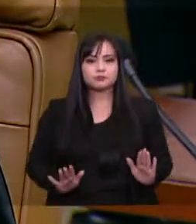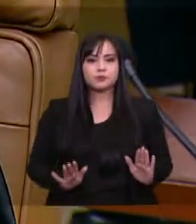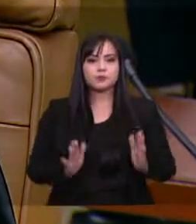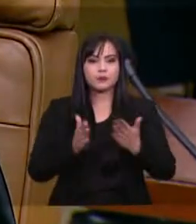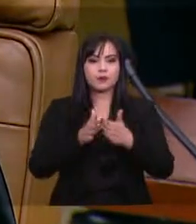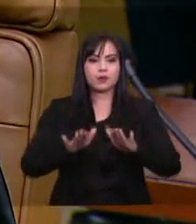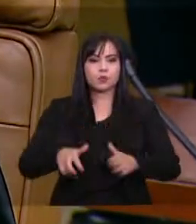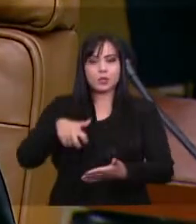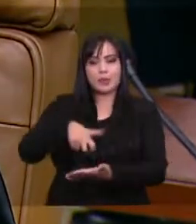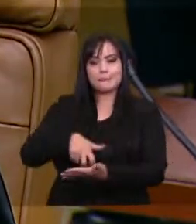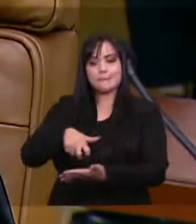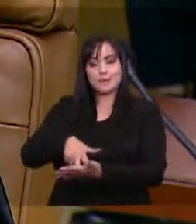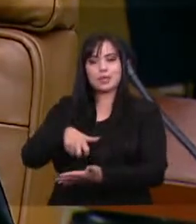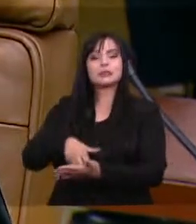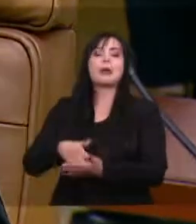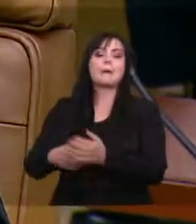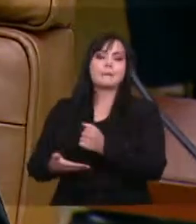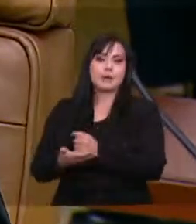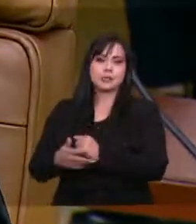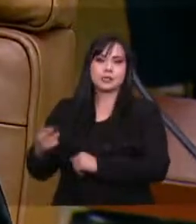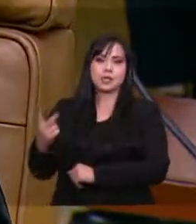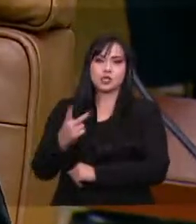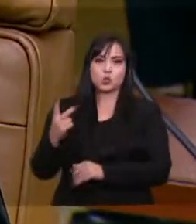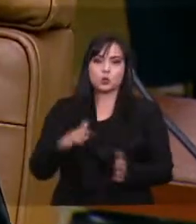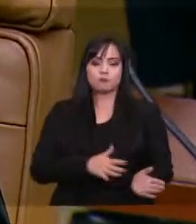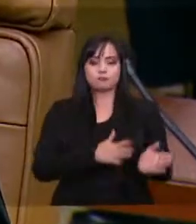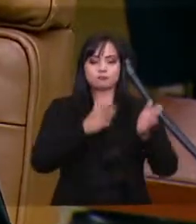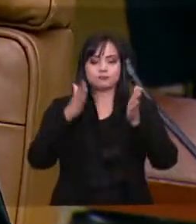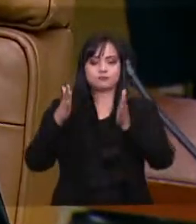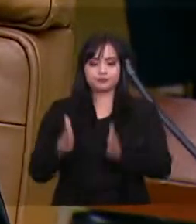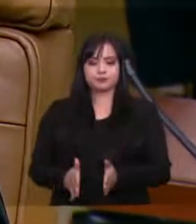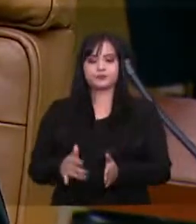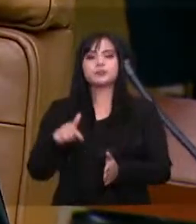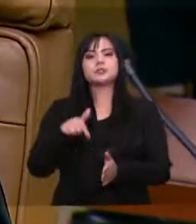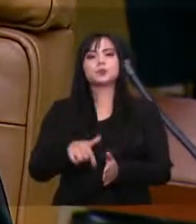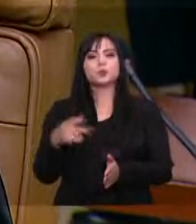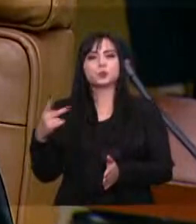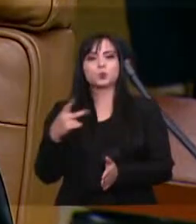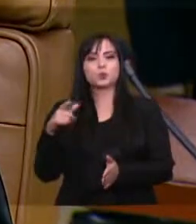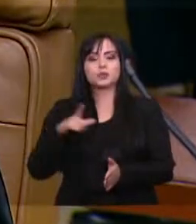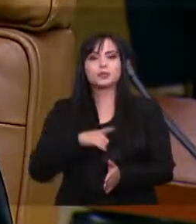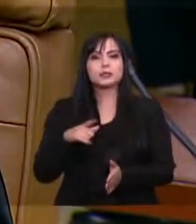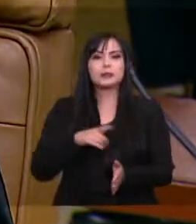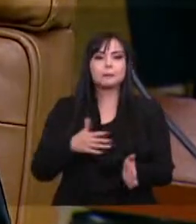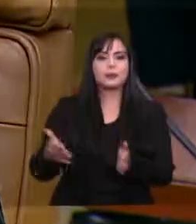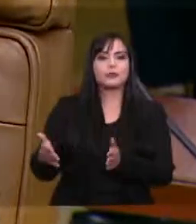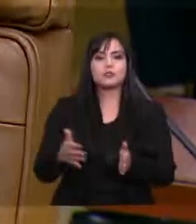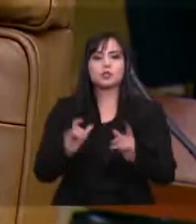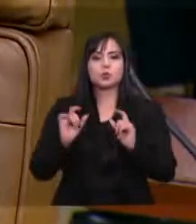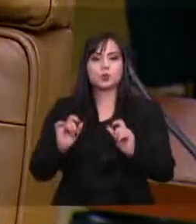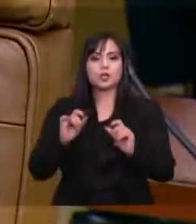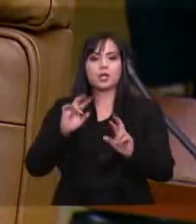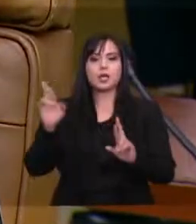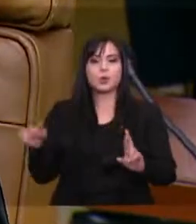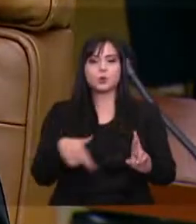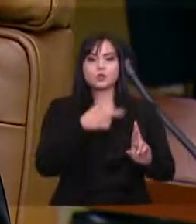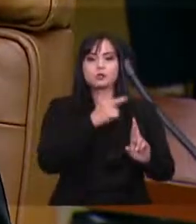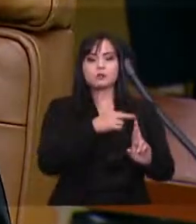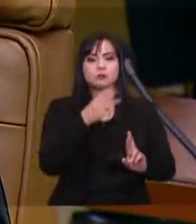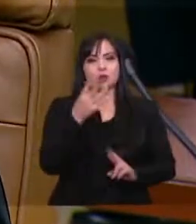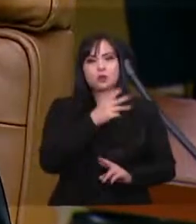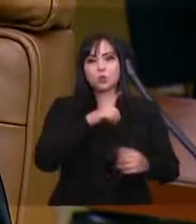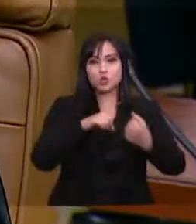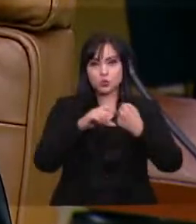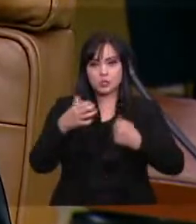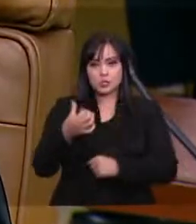fixação da pena base na segunda fase tem incidência atenuante prevista no inciso 3 do